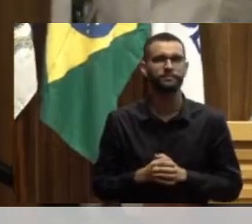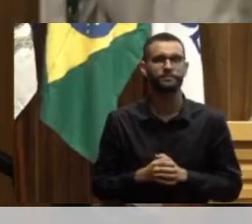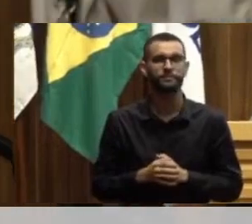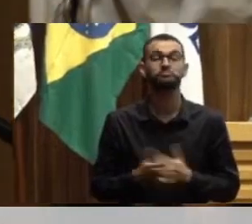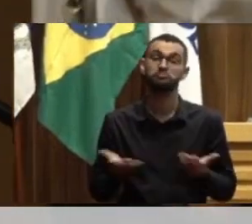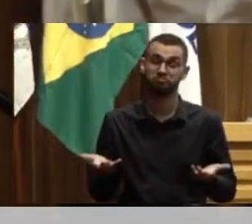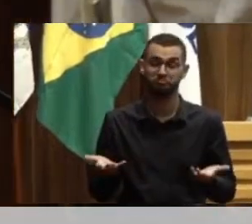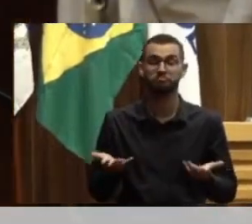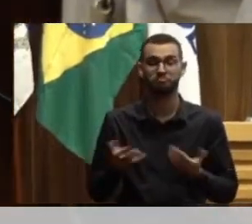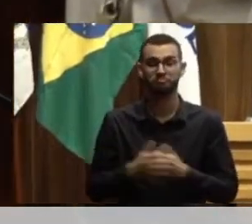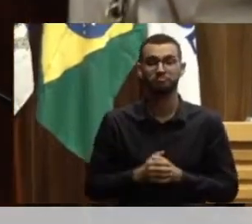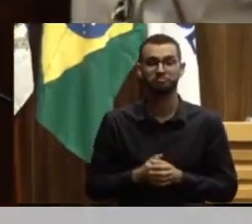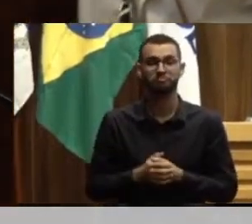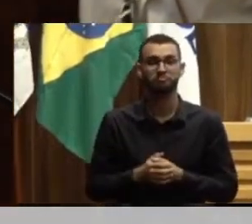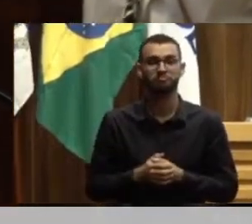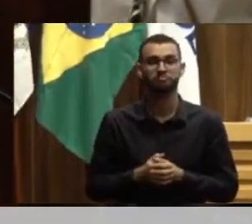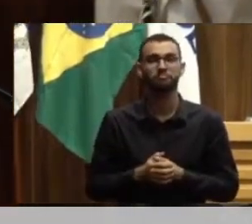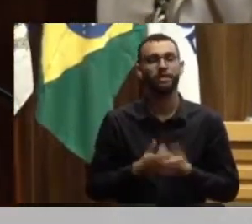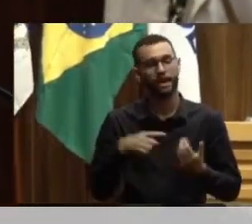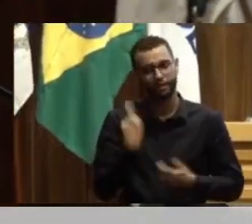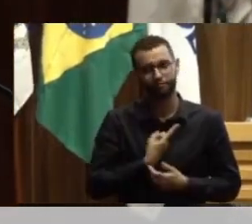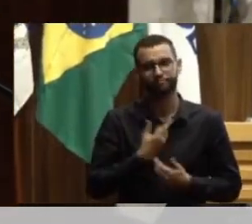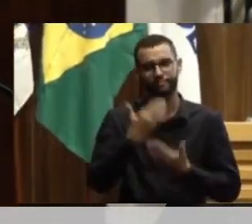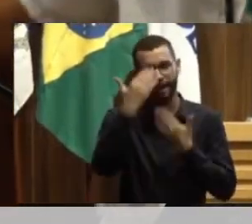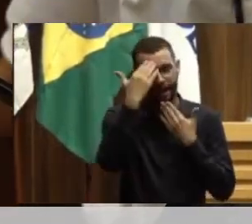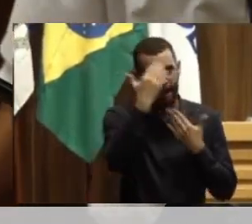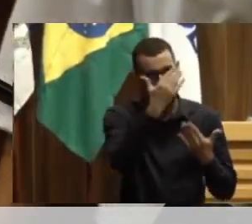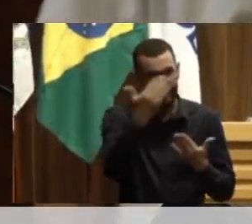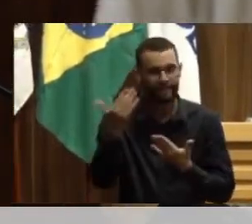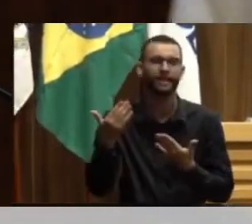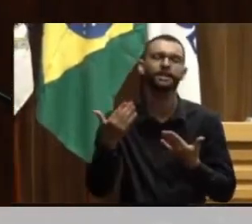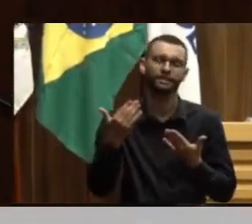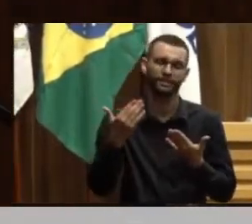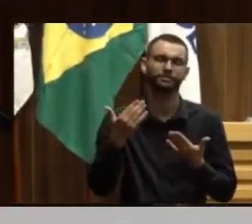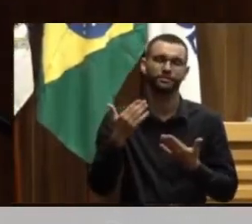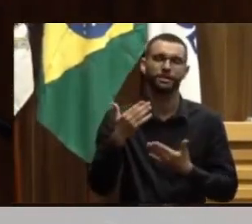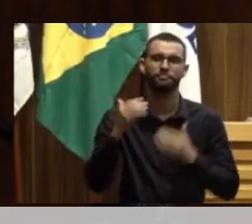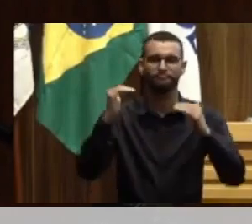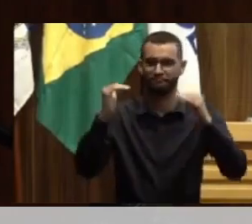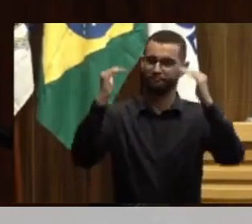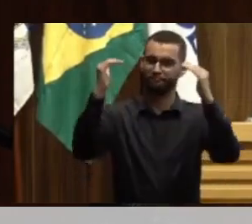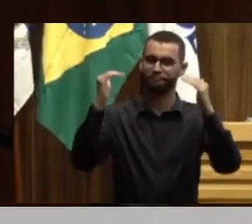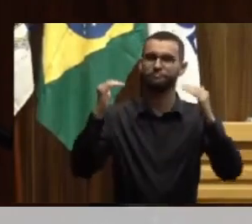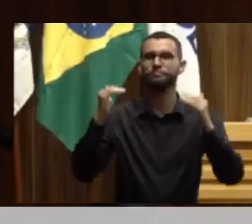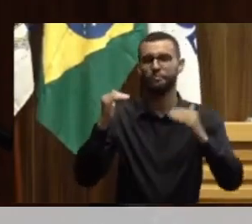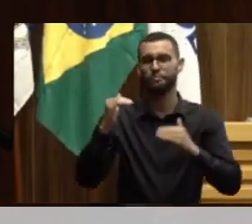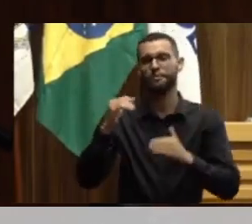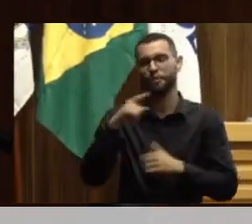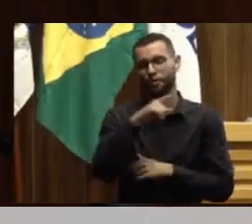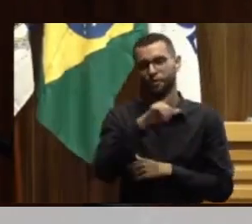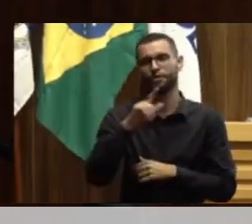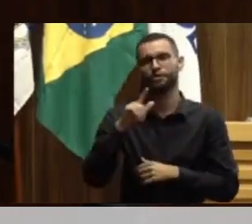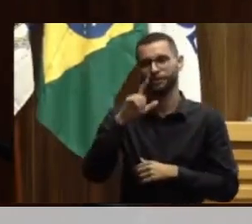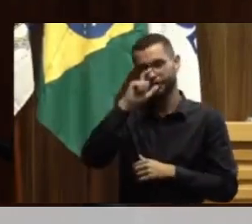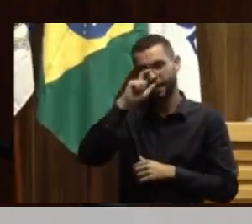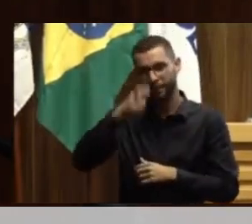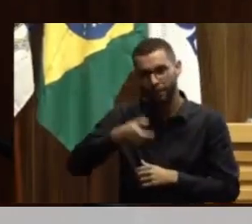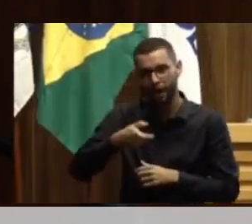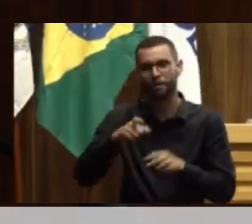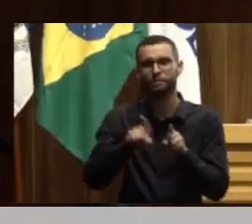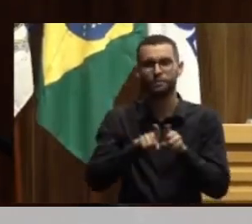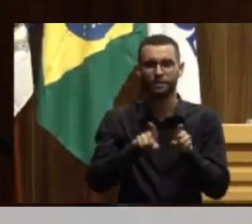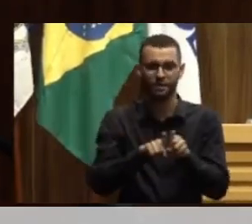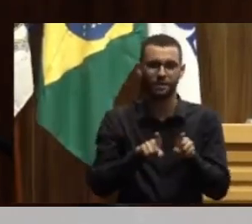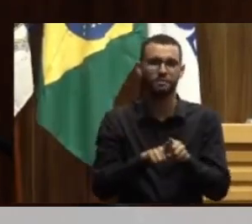Muito bem, senhoras e senhores, nossos sinceros agradecimentos ao excelentíssimo senhor Geraldo Alckmin e, claro, também aos senhores e à